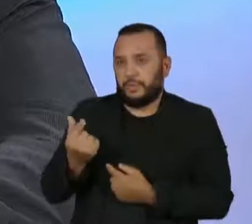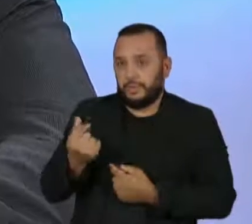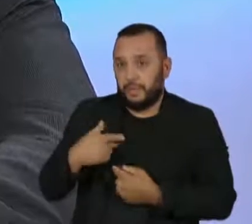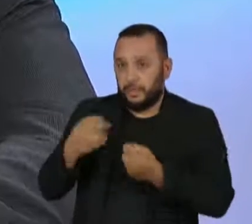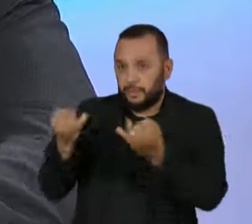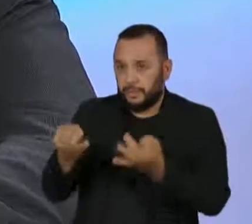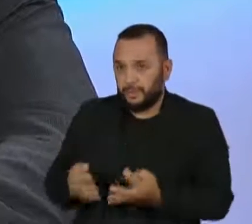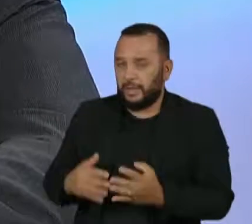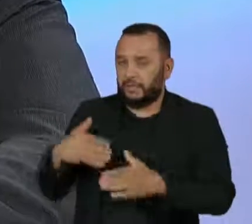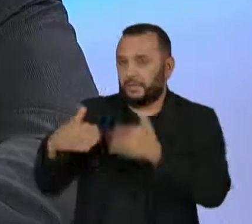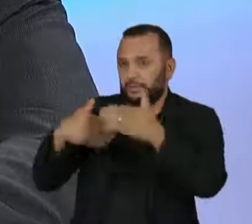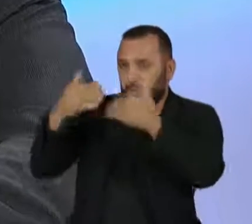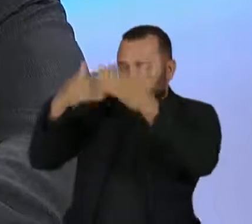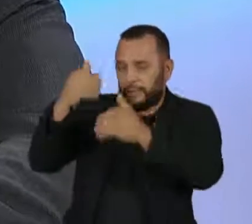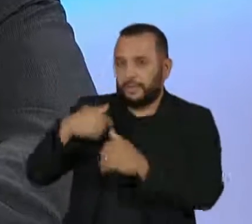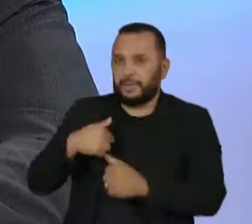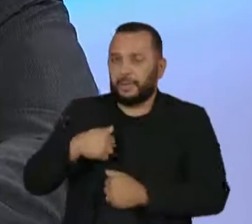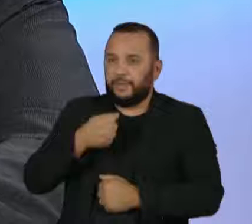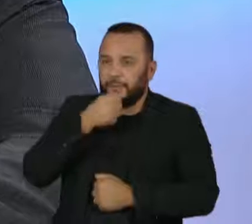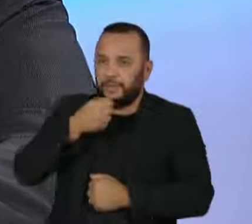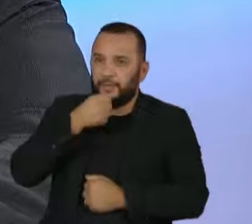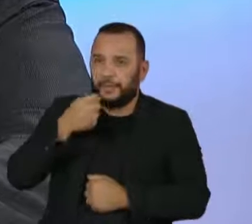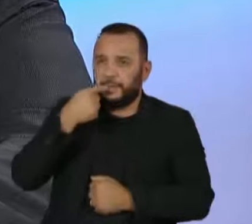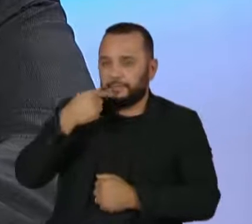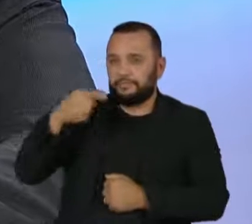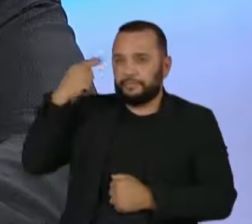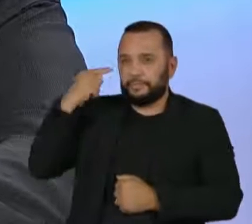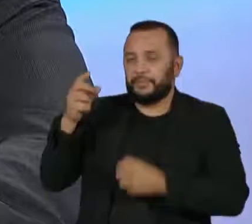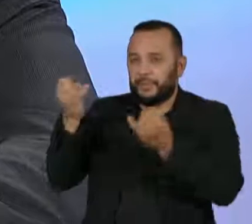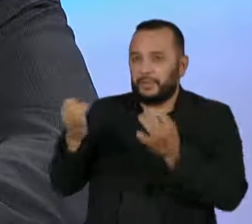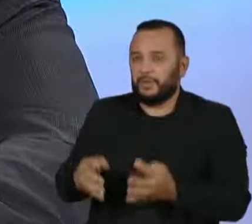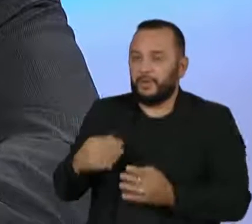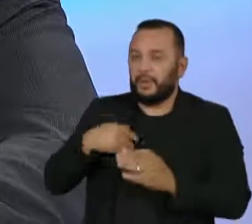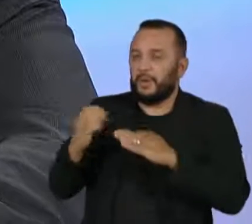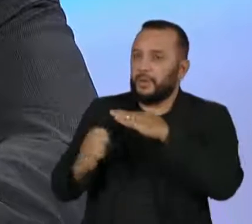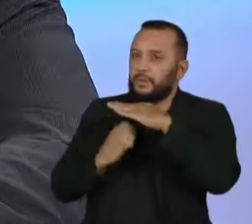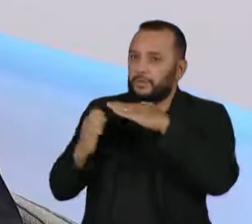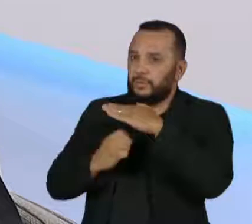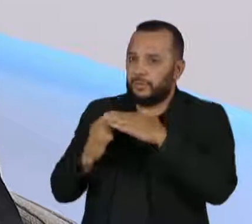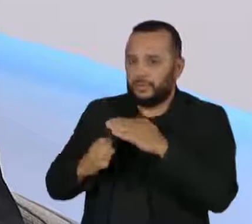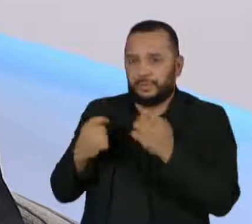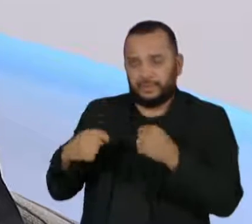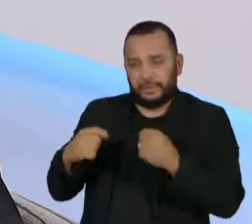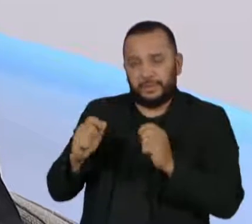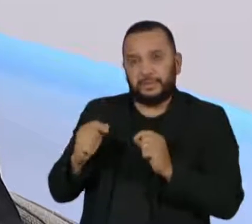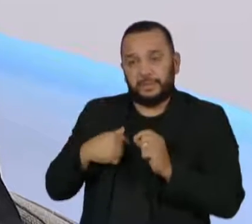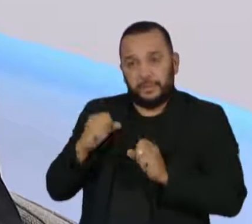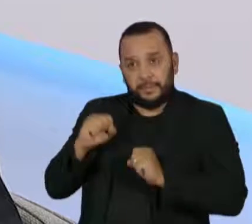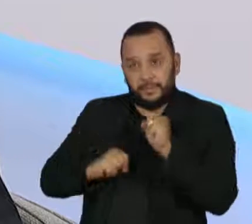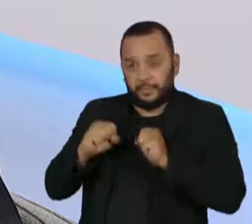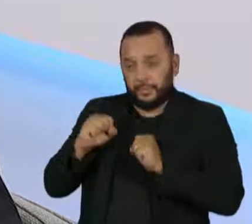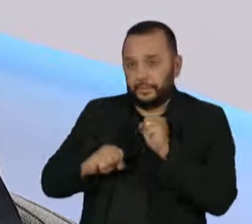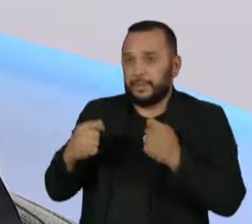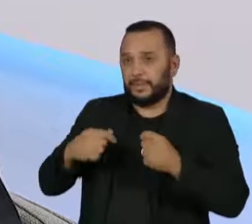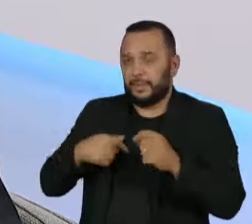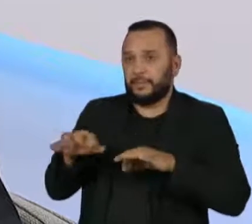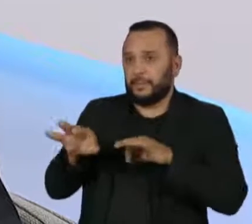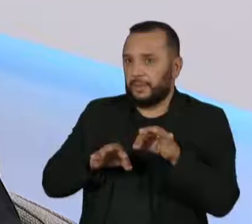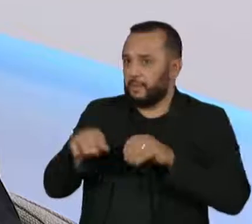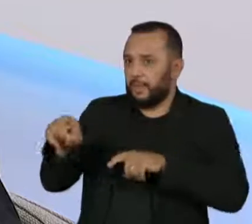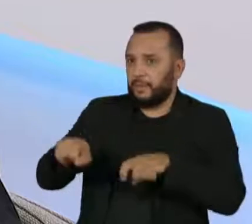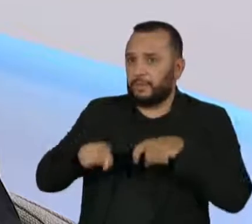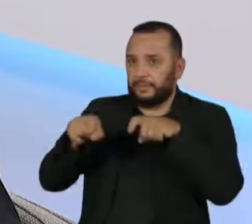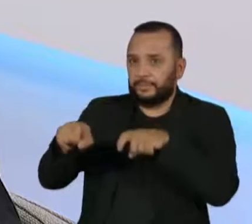desenvolvimento. Em uma entrevista recente, o senhor disse que a indústria precisa de um plano agro. O plano agro para a indústria é um